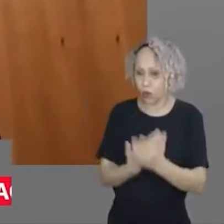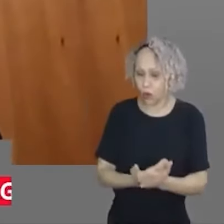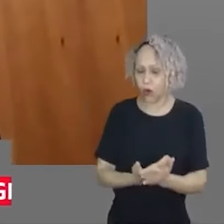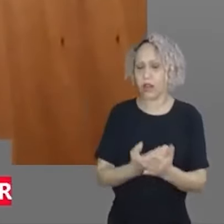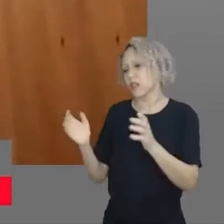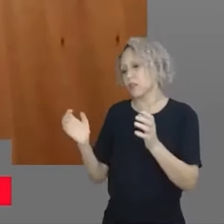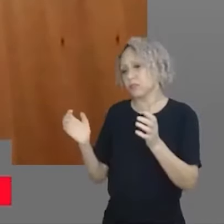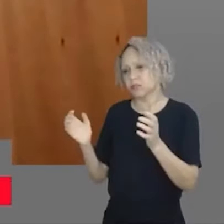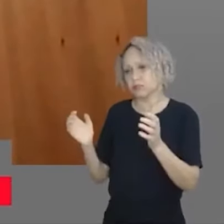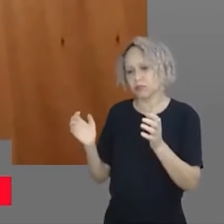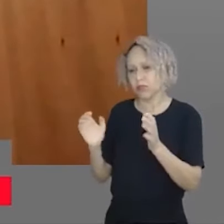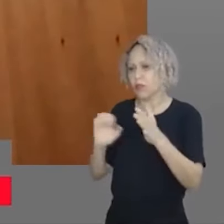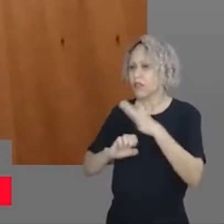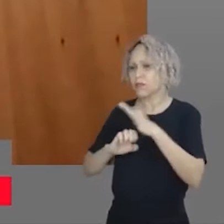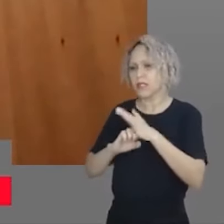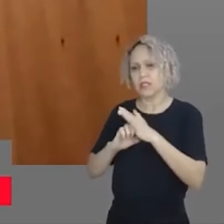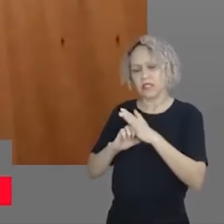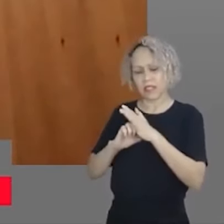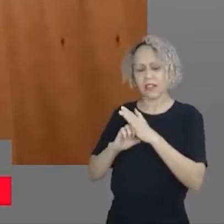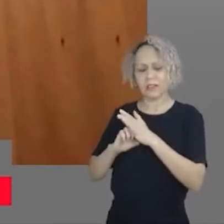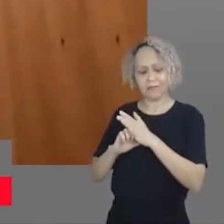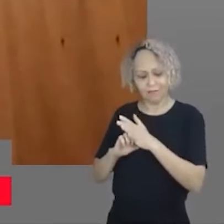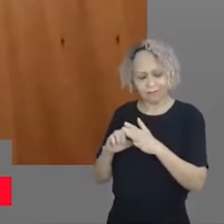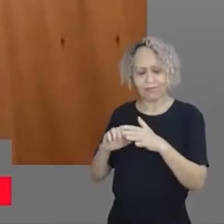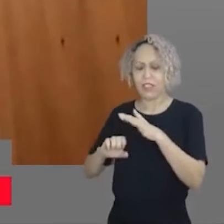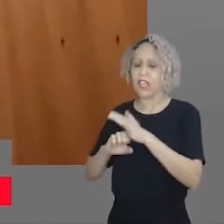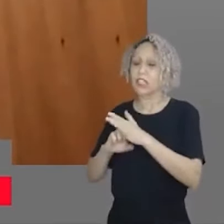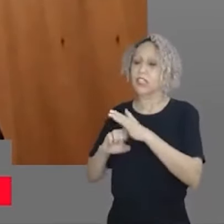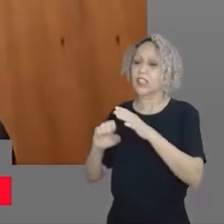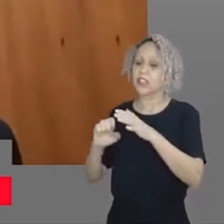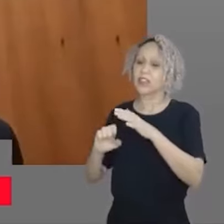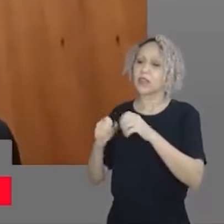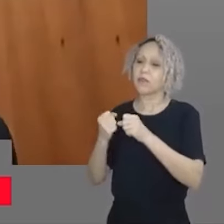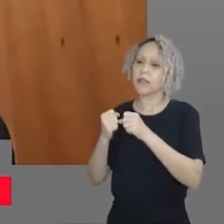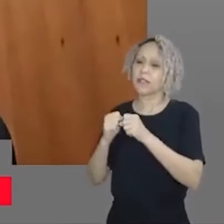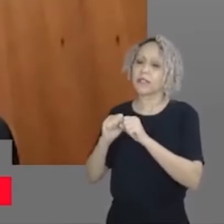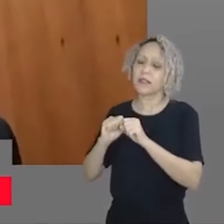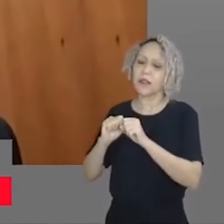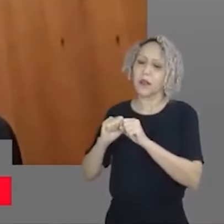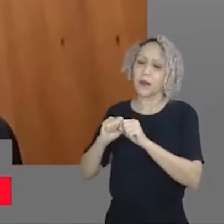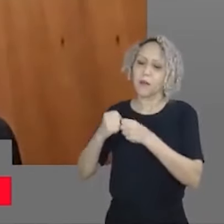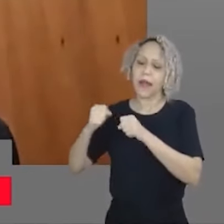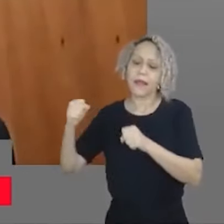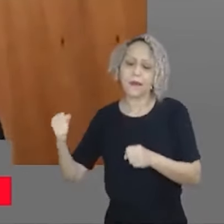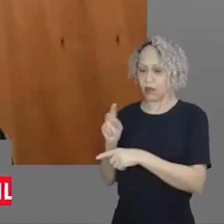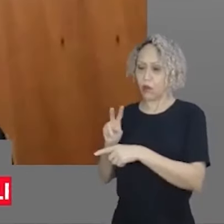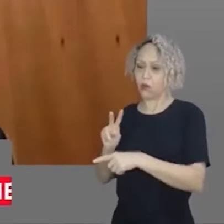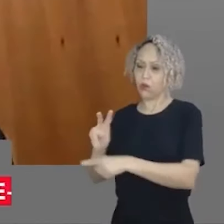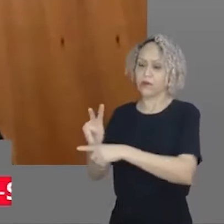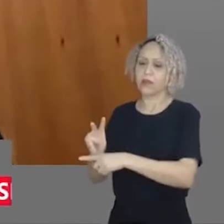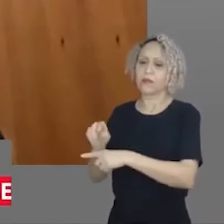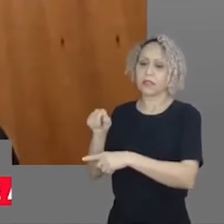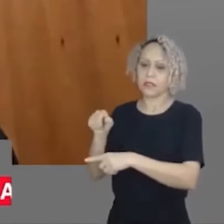da educação. E o presidente Lula colocou 1 bilhão também de recursos que estão sendo viabilizados para as empresas da região.